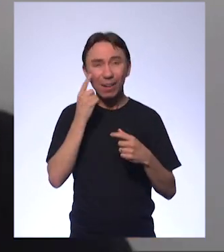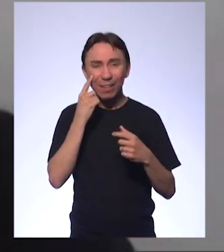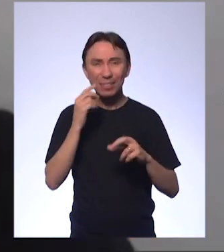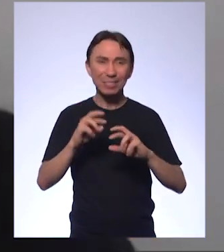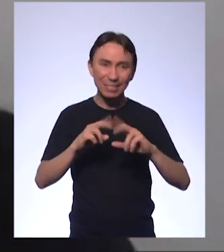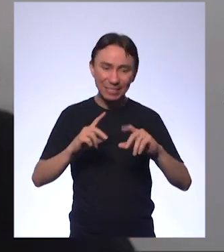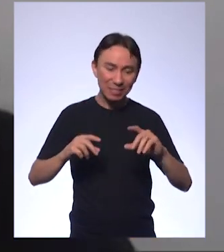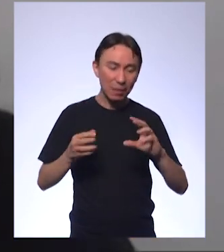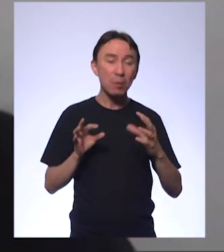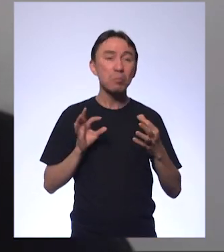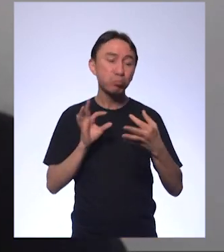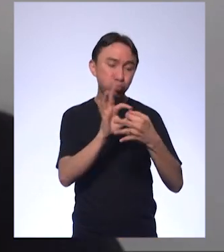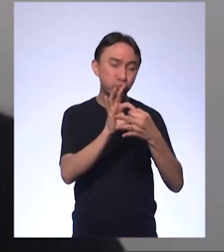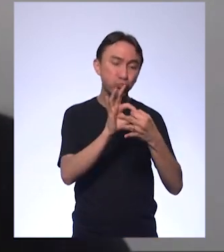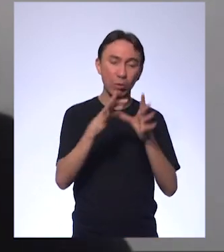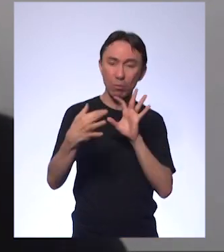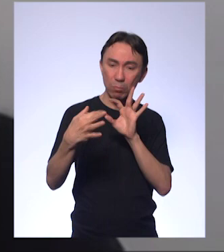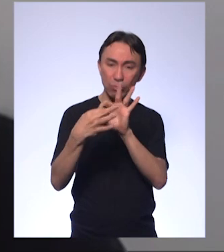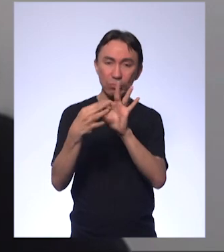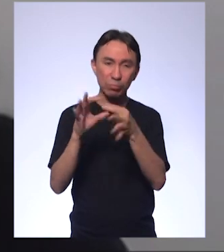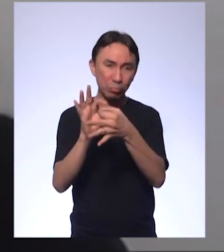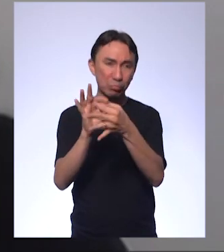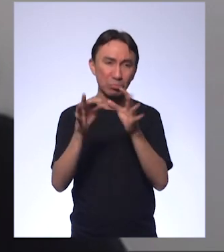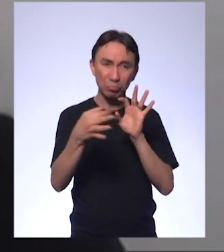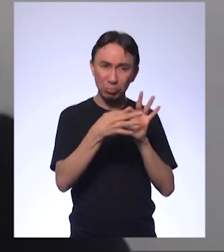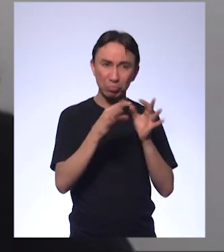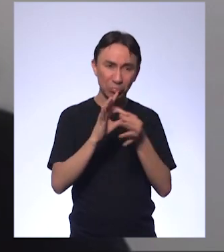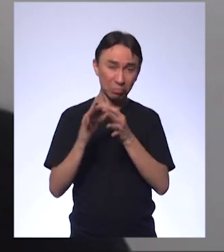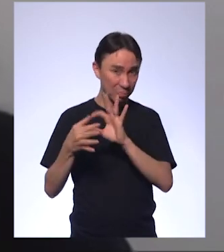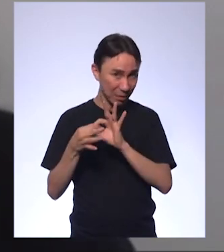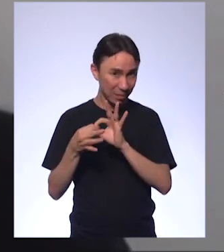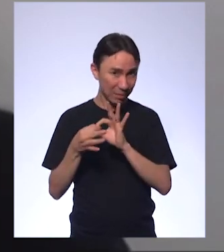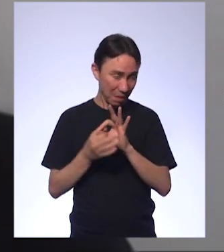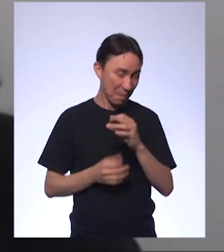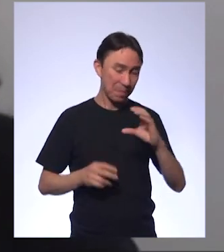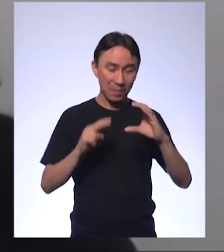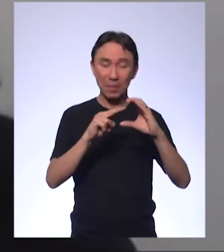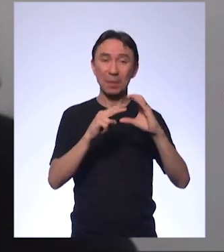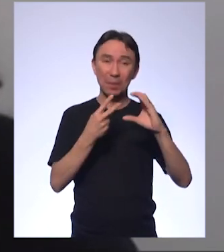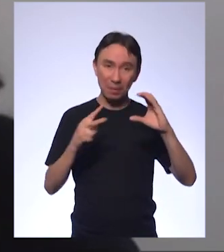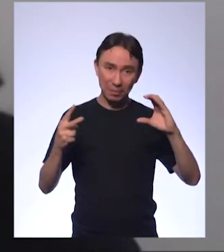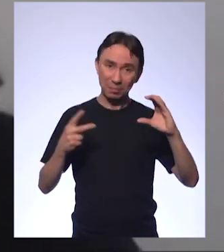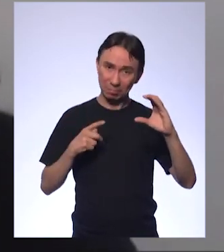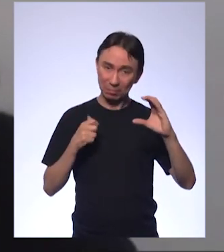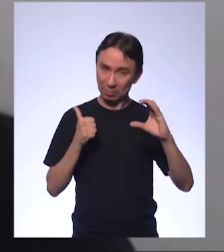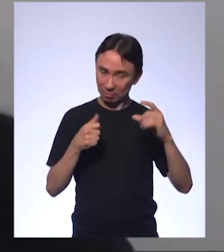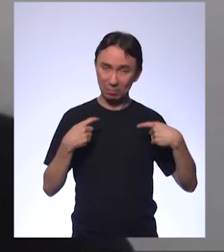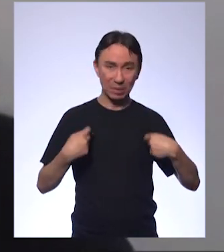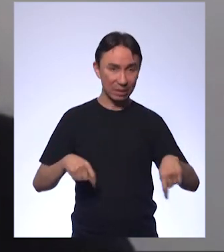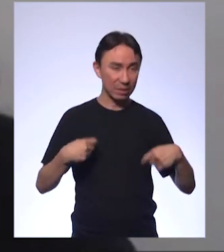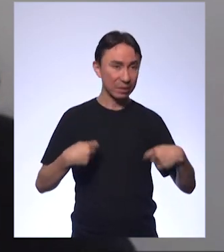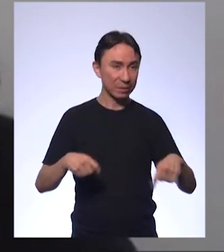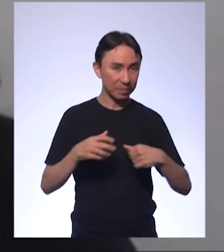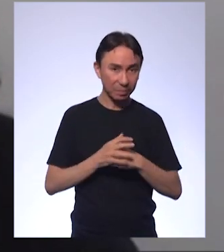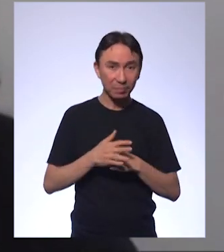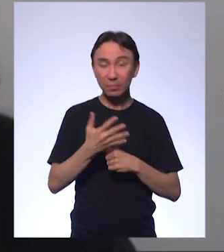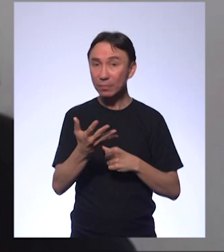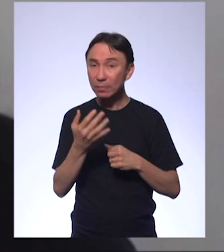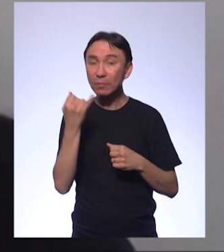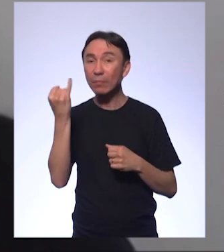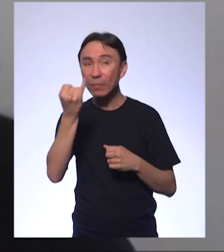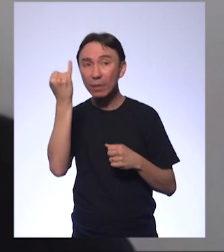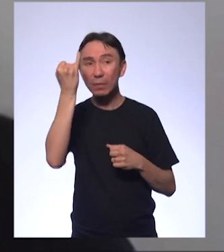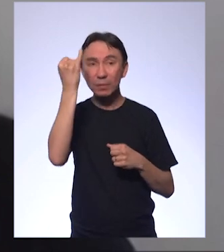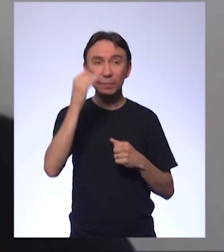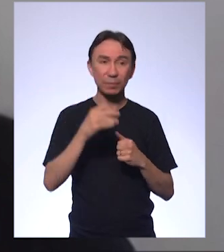se conectar, né, para ali organizar os cromossomos na linha equatorial. Então, é extremamente importante